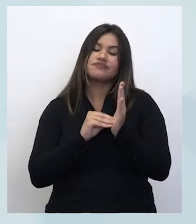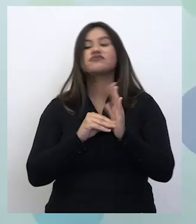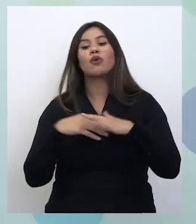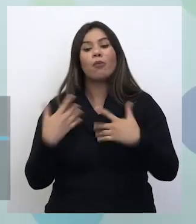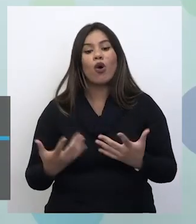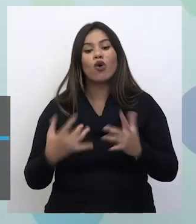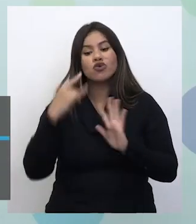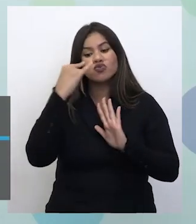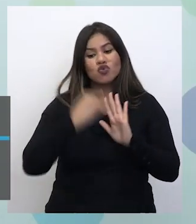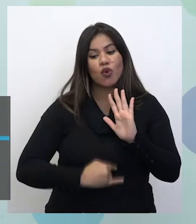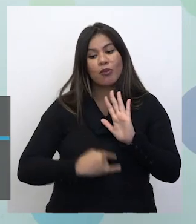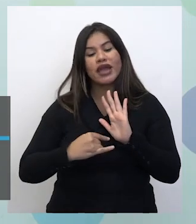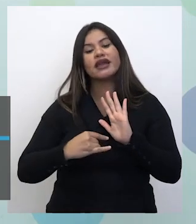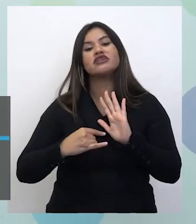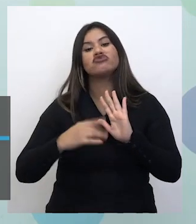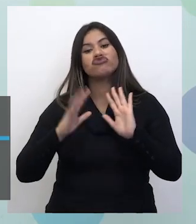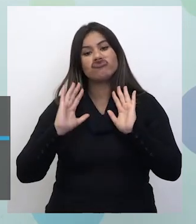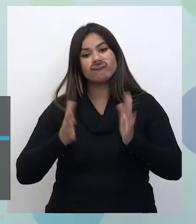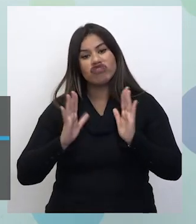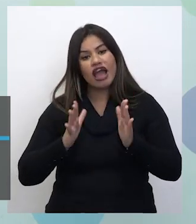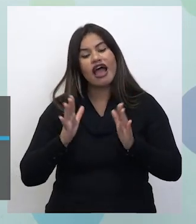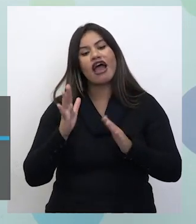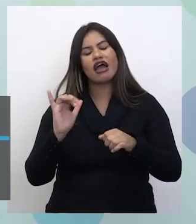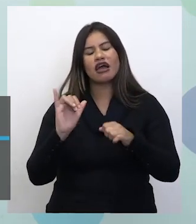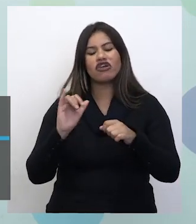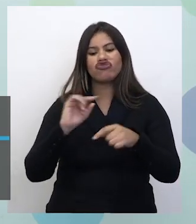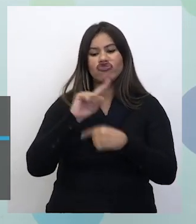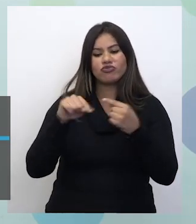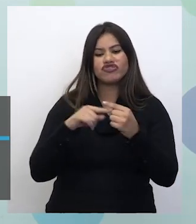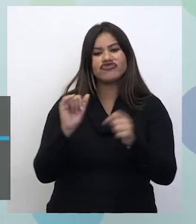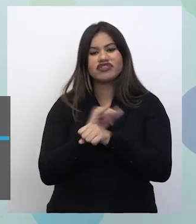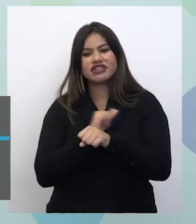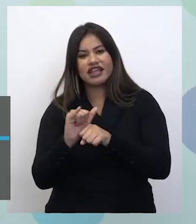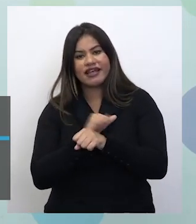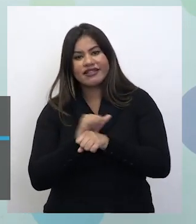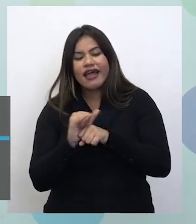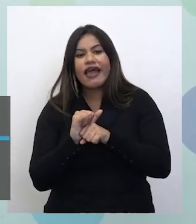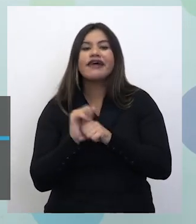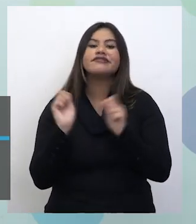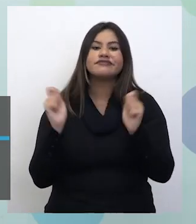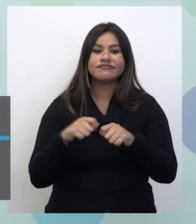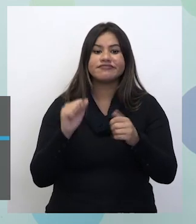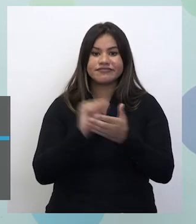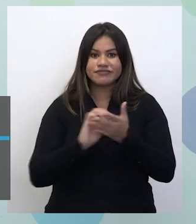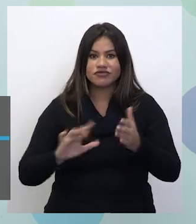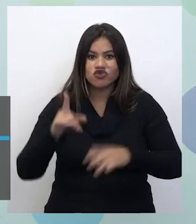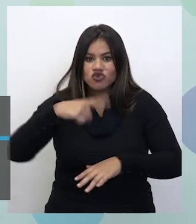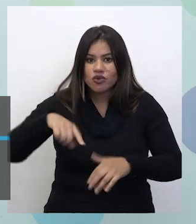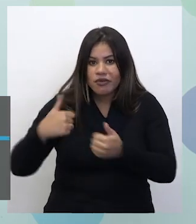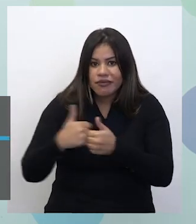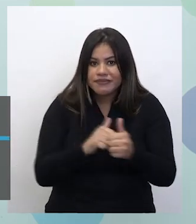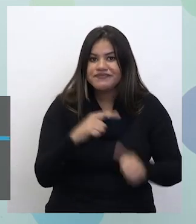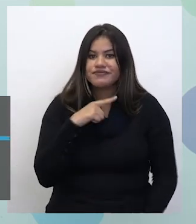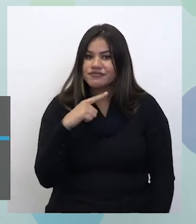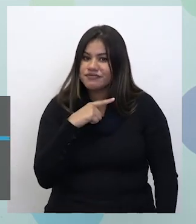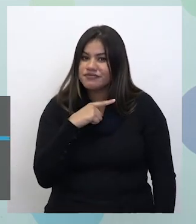essa rubrica, nós vamos fazer alguns exercícios da rubrica, para a gente ver se a gente entendeu mesmo. Tá todo mundo acompanhando?